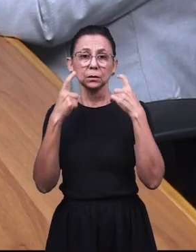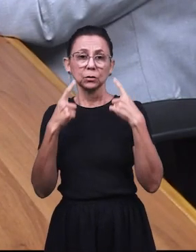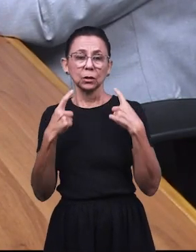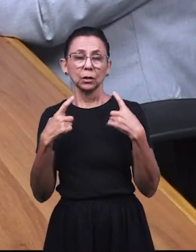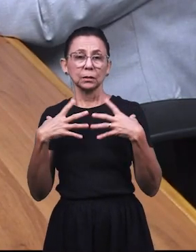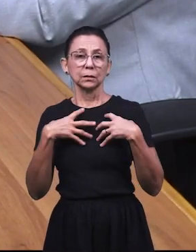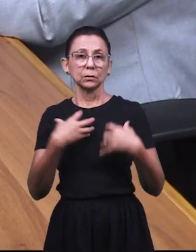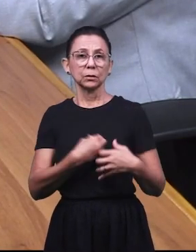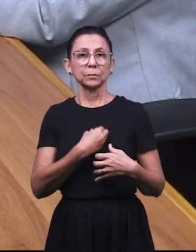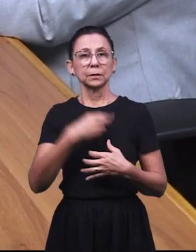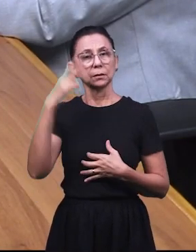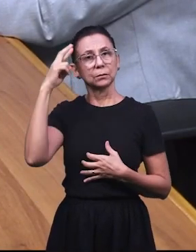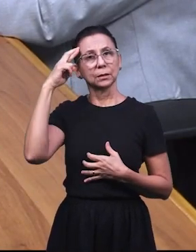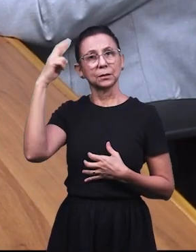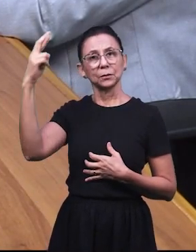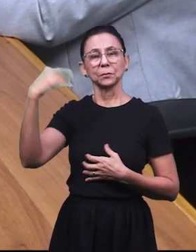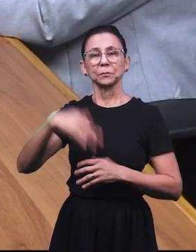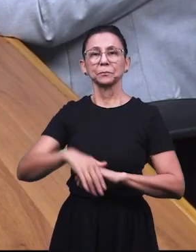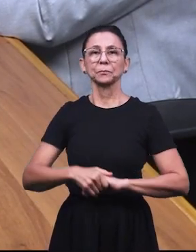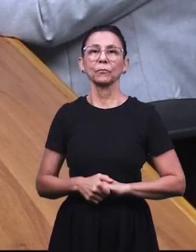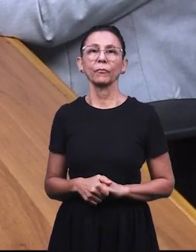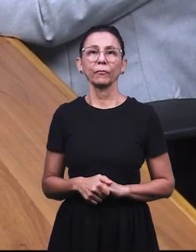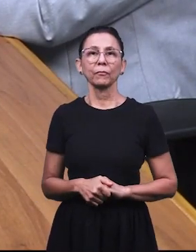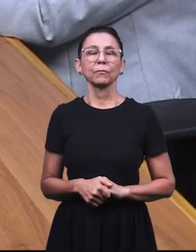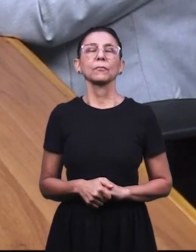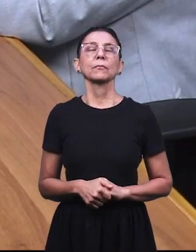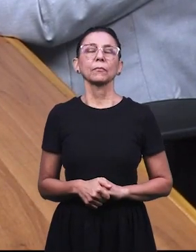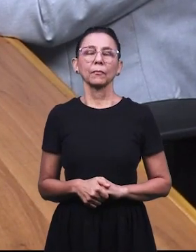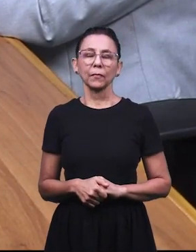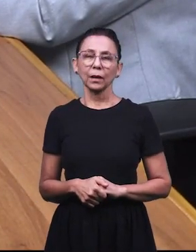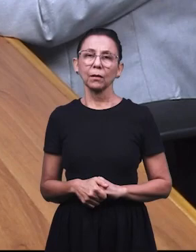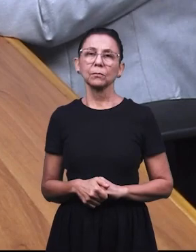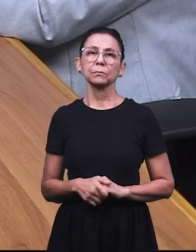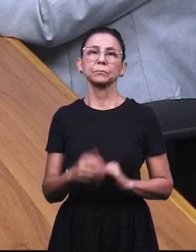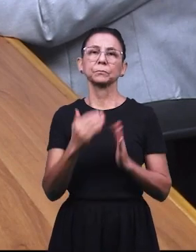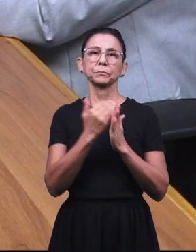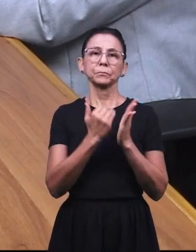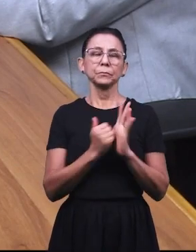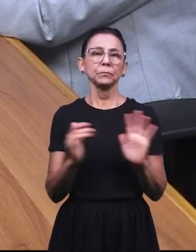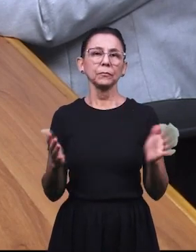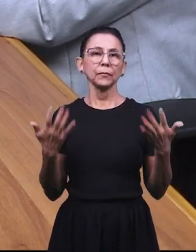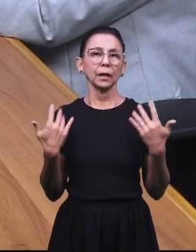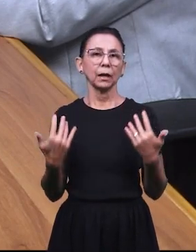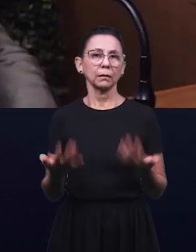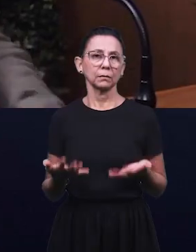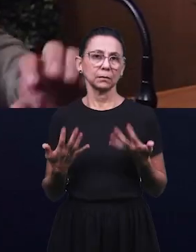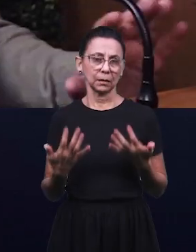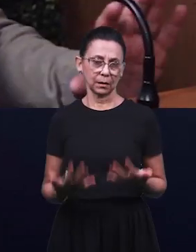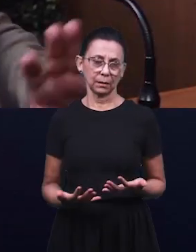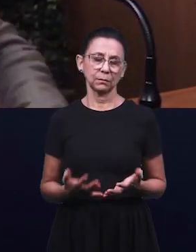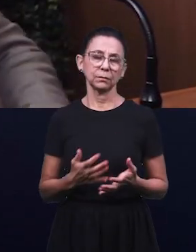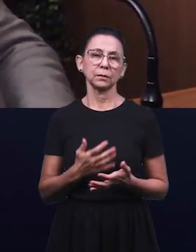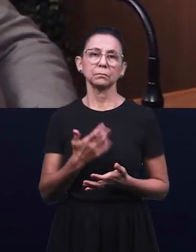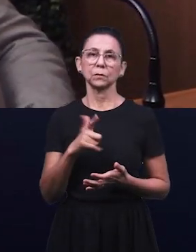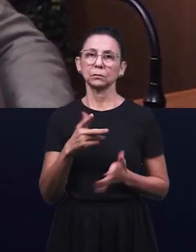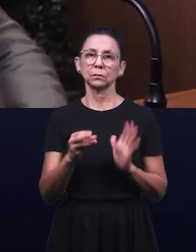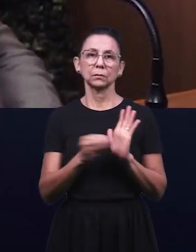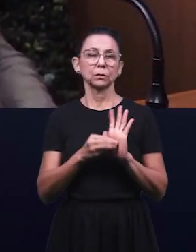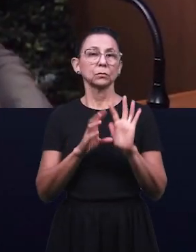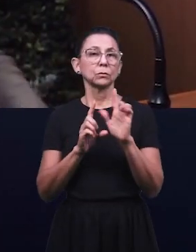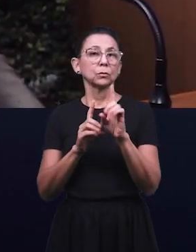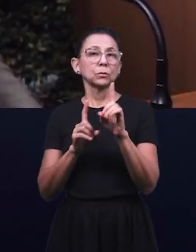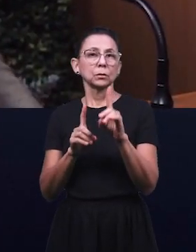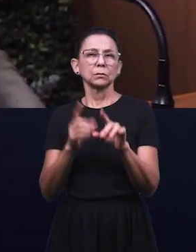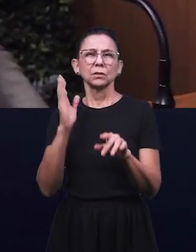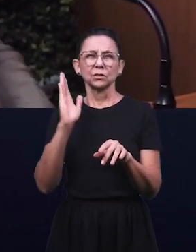a chorar, porque eu senti a presença do Senhor. Glória a Jesus. E é dessa forma mesmo, o programa é leve, é descontraído, não tem, né, o